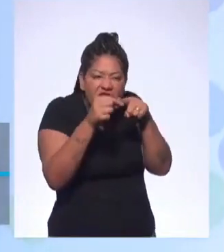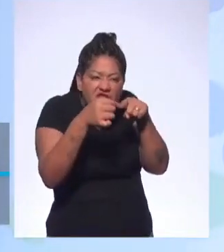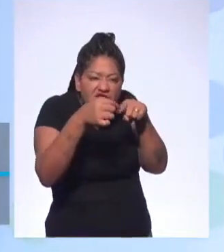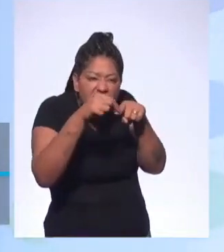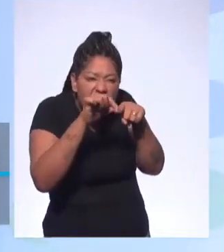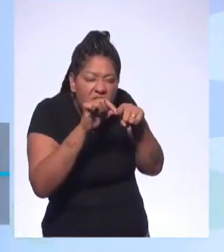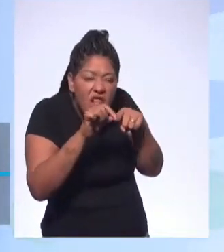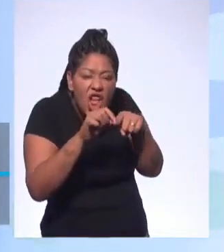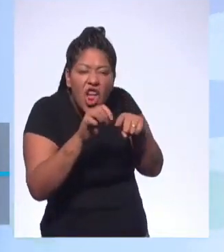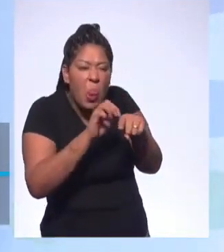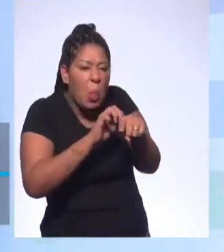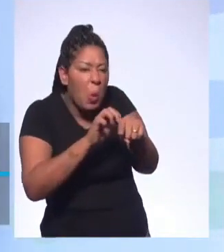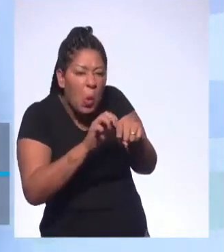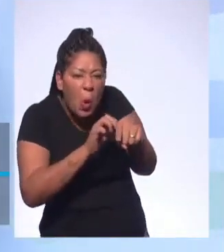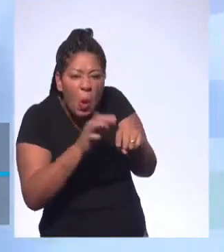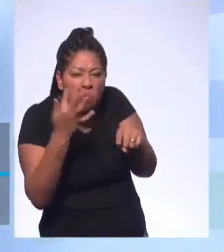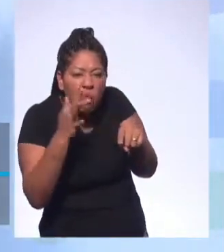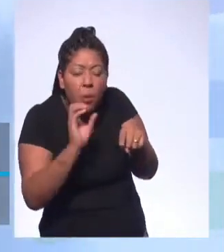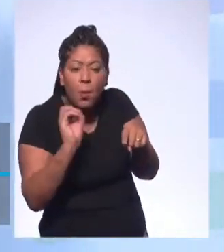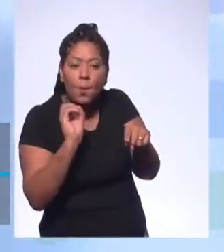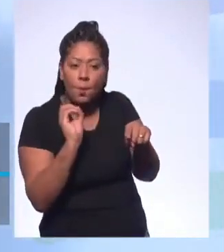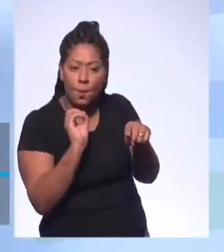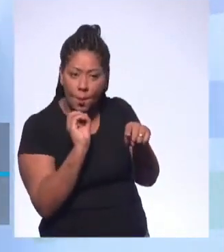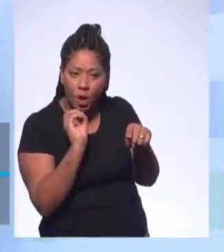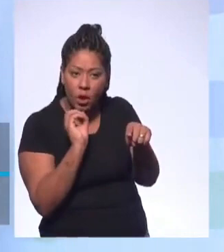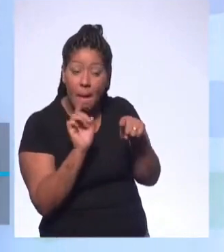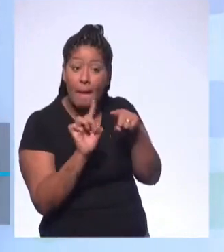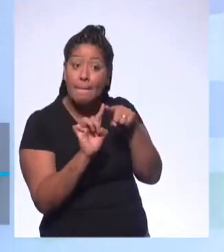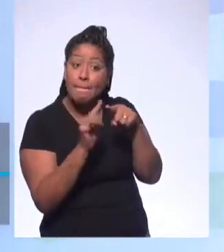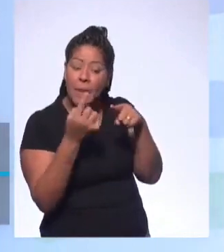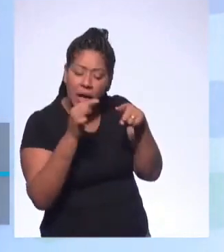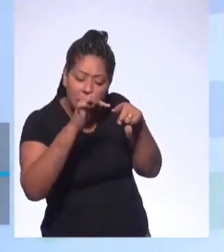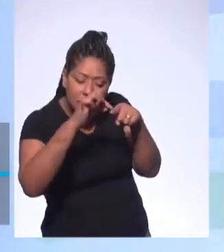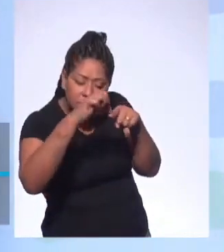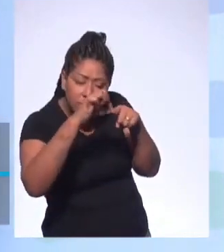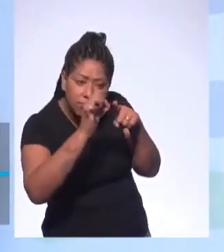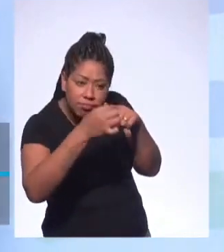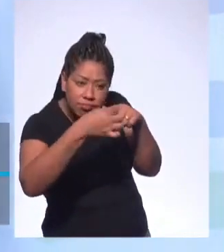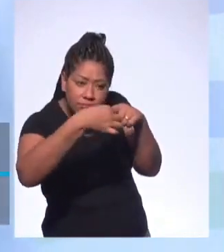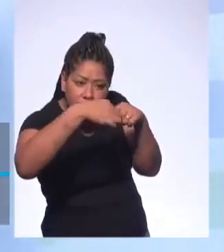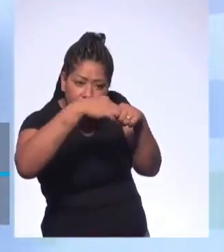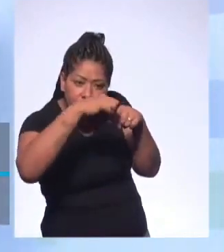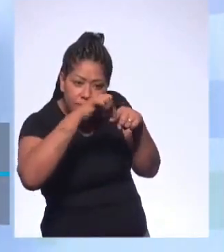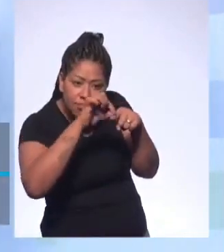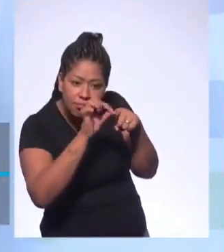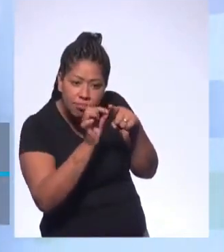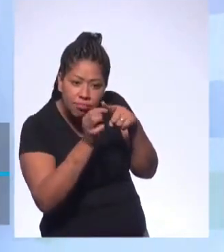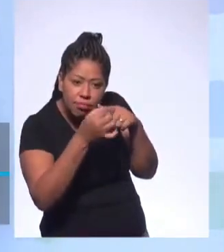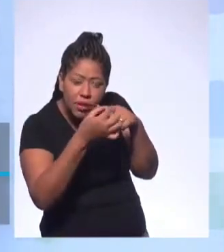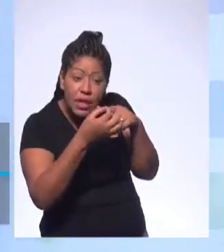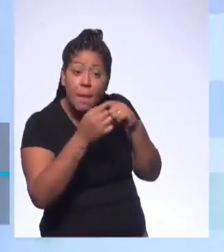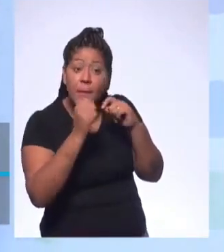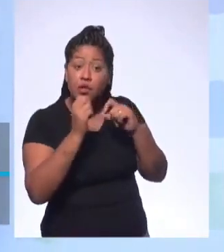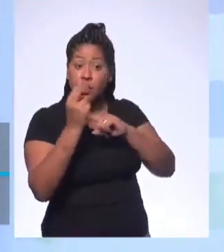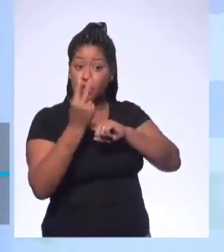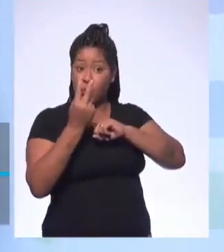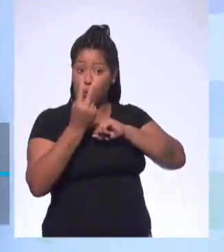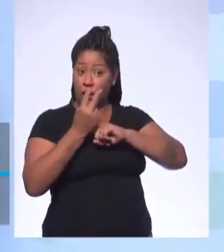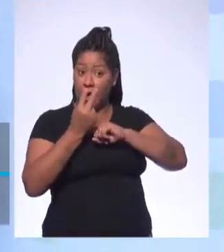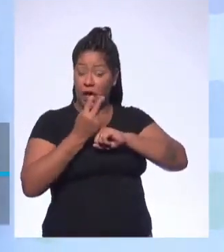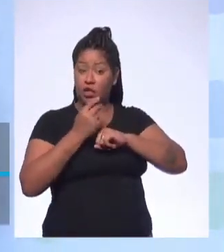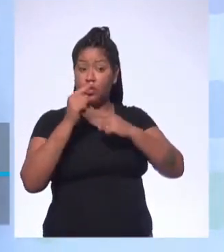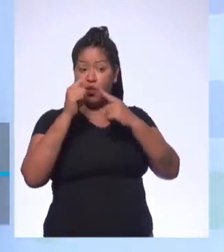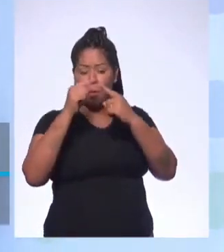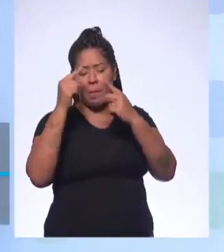não coça, não arde, etc., não tem corrimento. Se a pessoa fizer ou não qualquer tratamento, via de regra, de 1 a